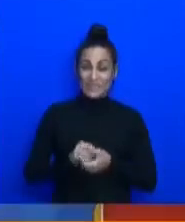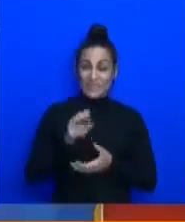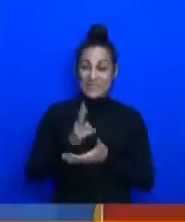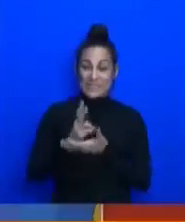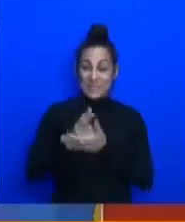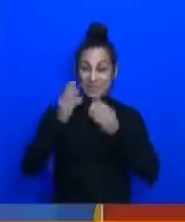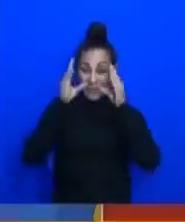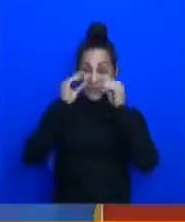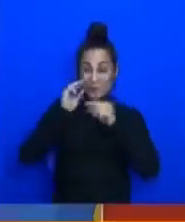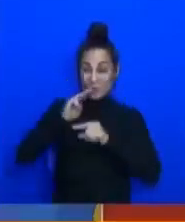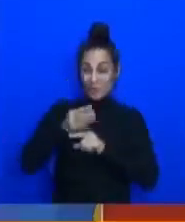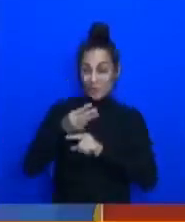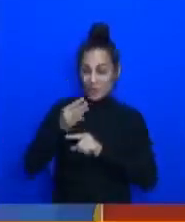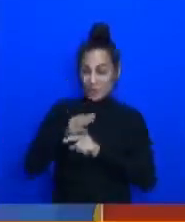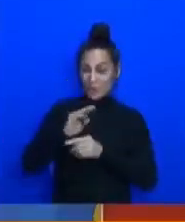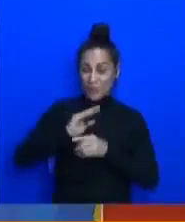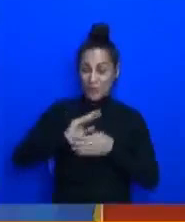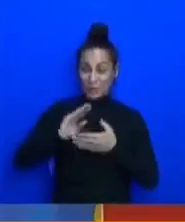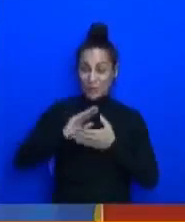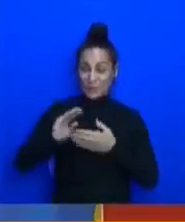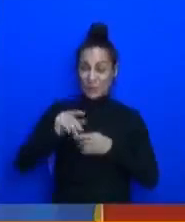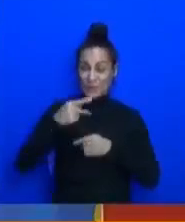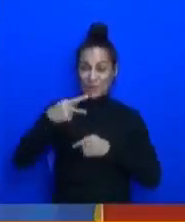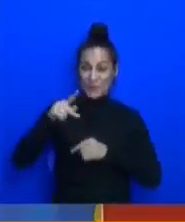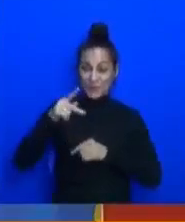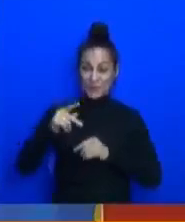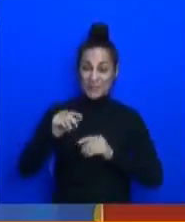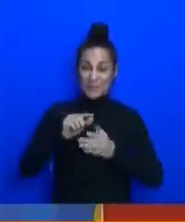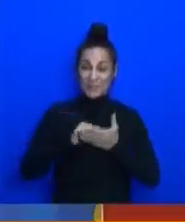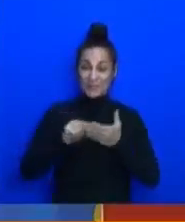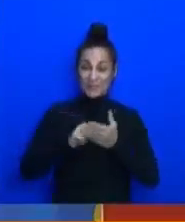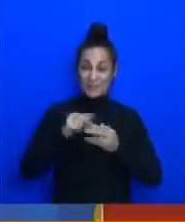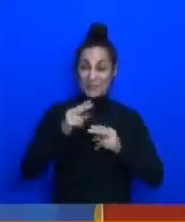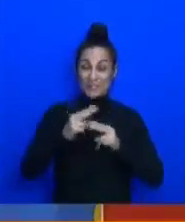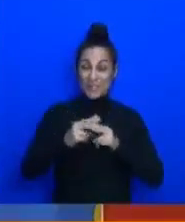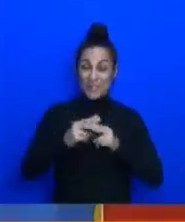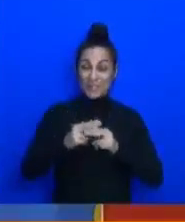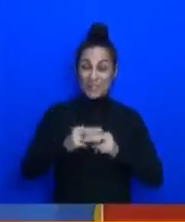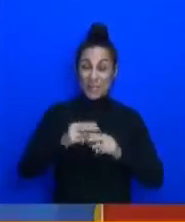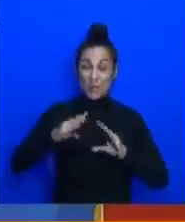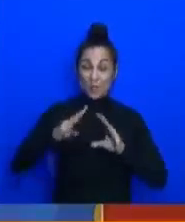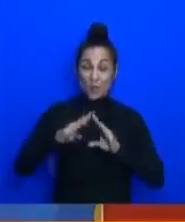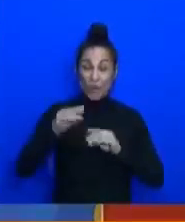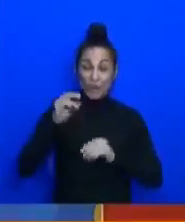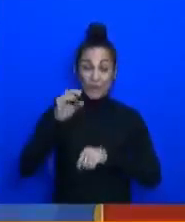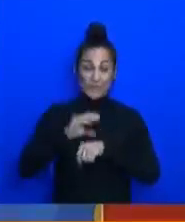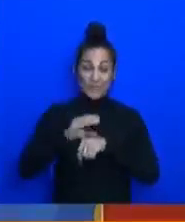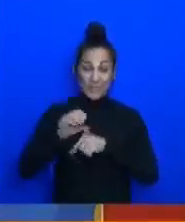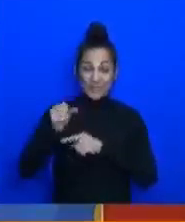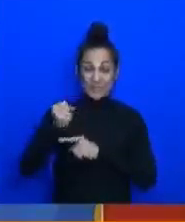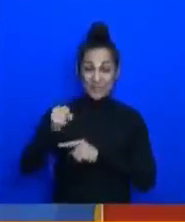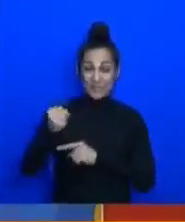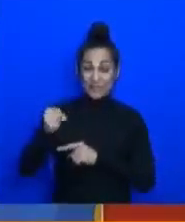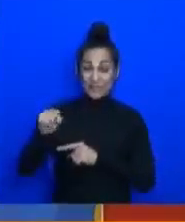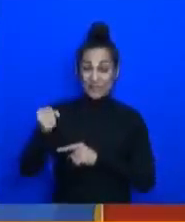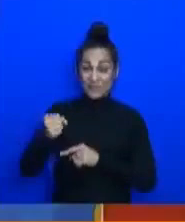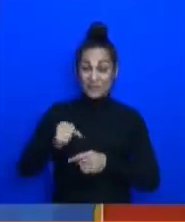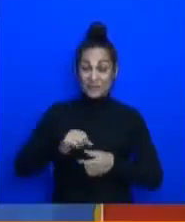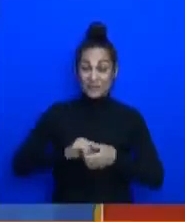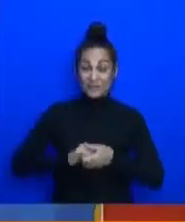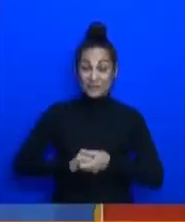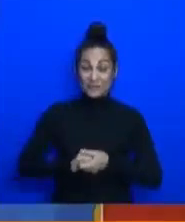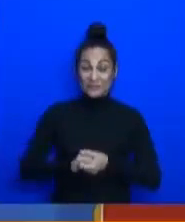Todas as noites, milhões em prêmios para você nas Loterias Caixa. Bola cinza, 88. Cinza,